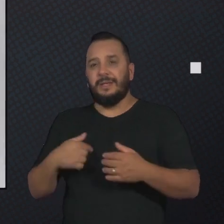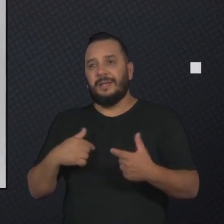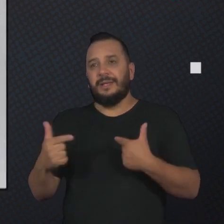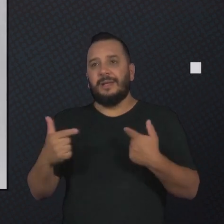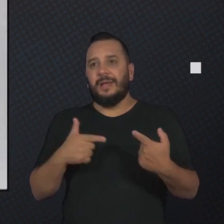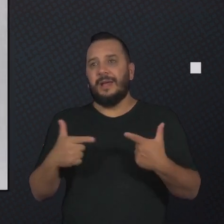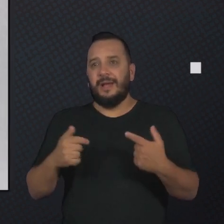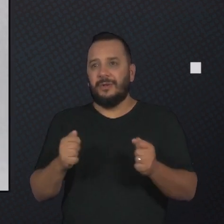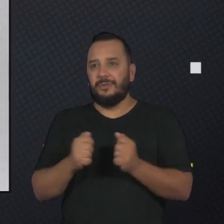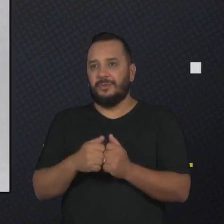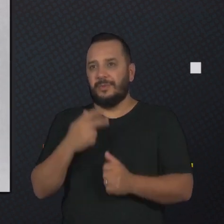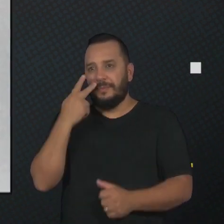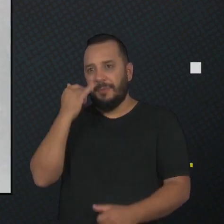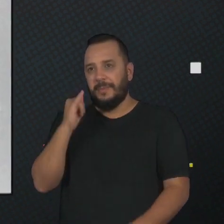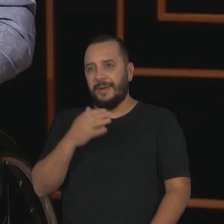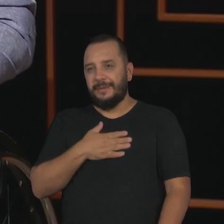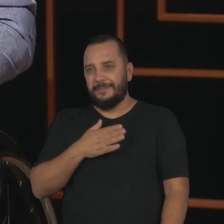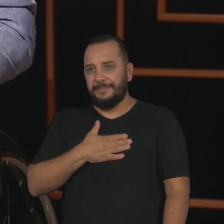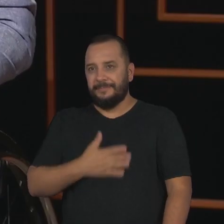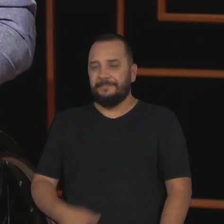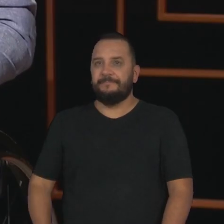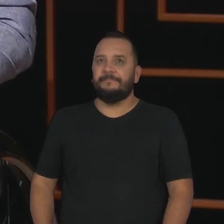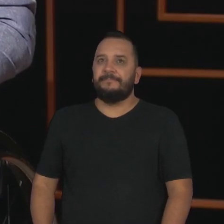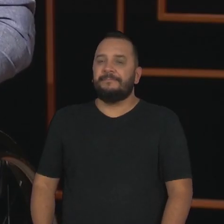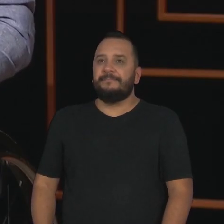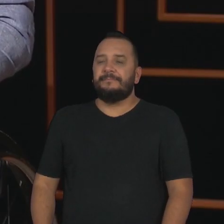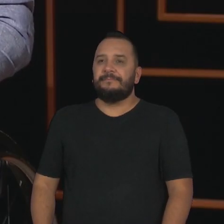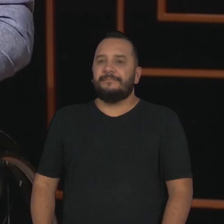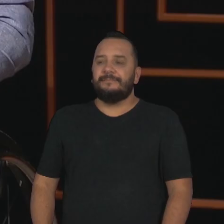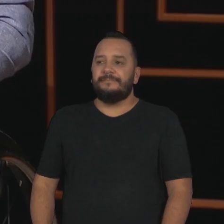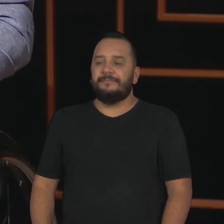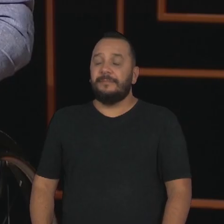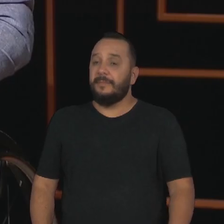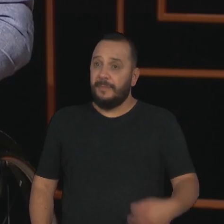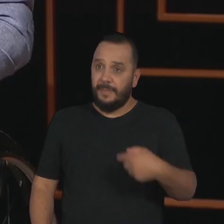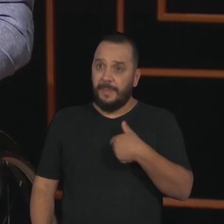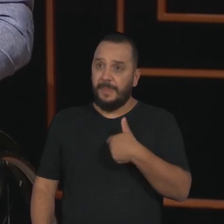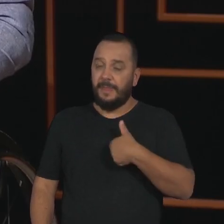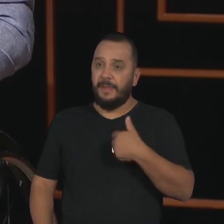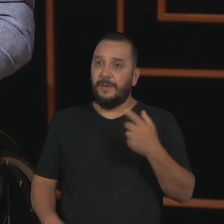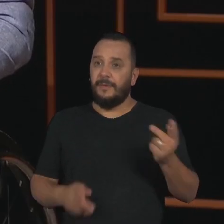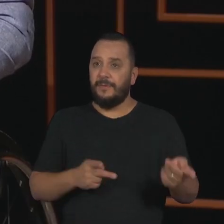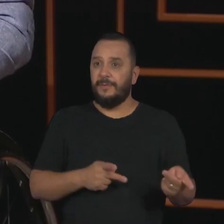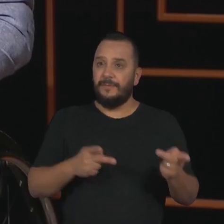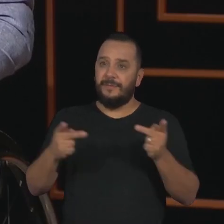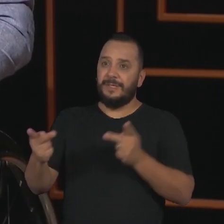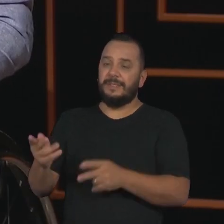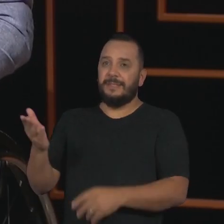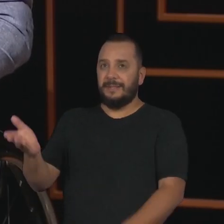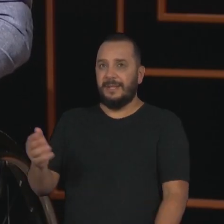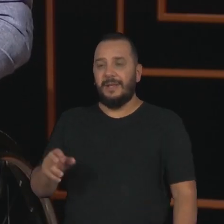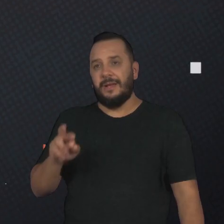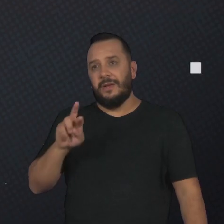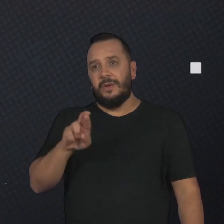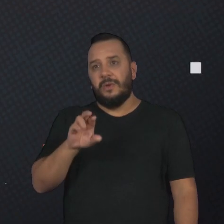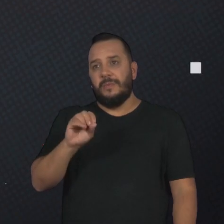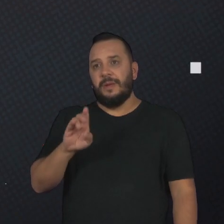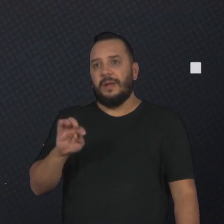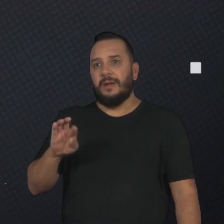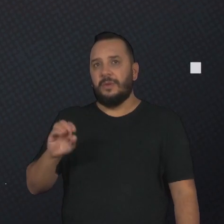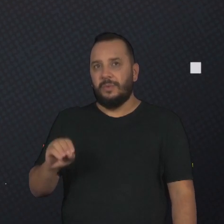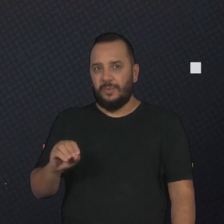pai. E eu acabo indo visitar o Roberto Burle